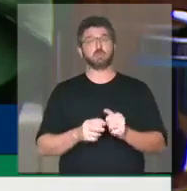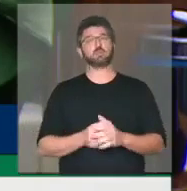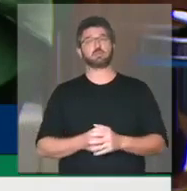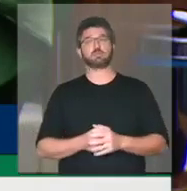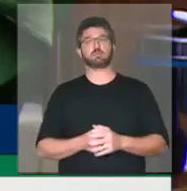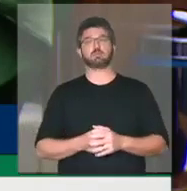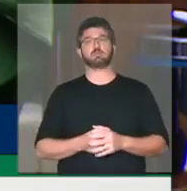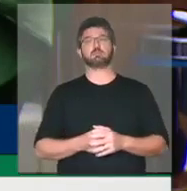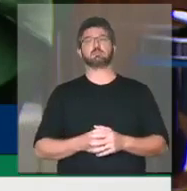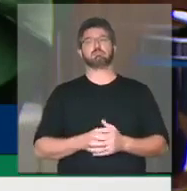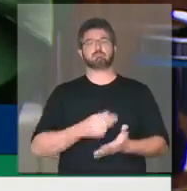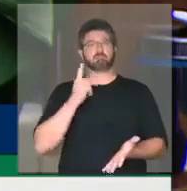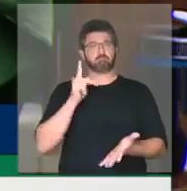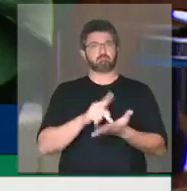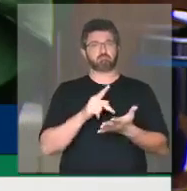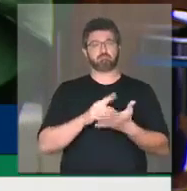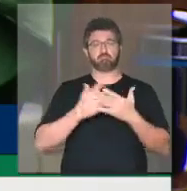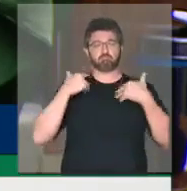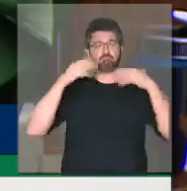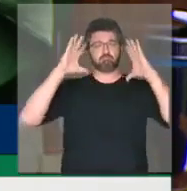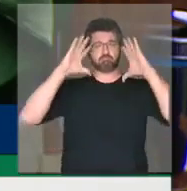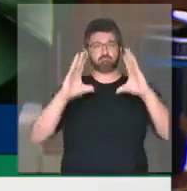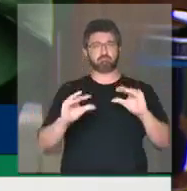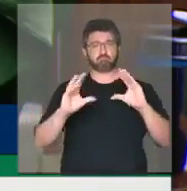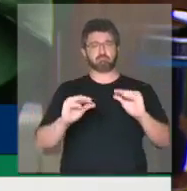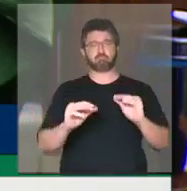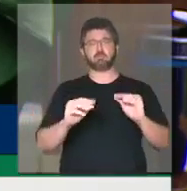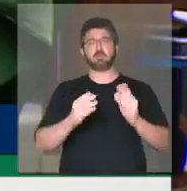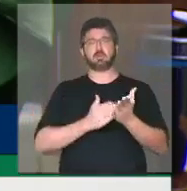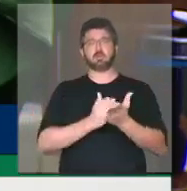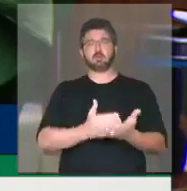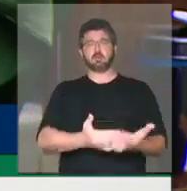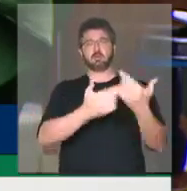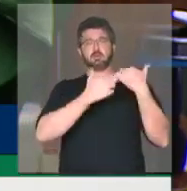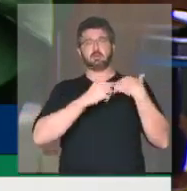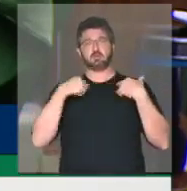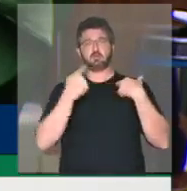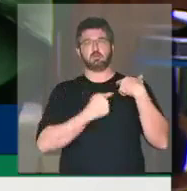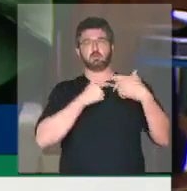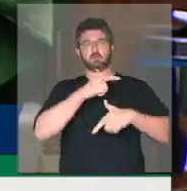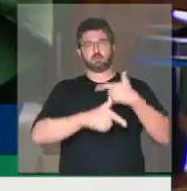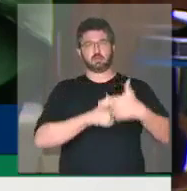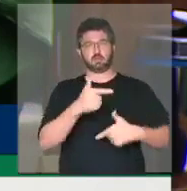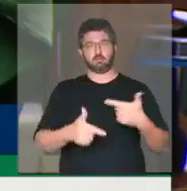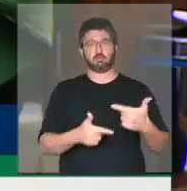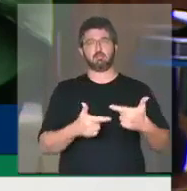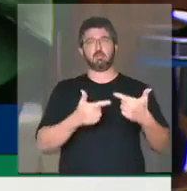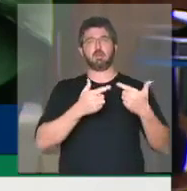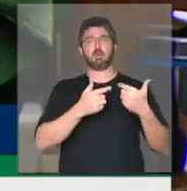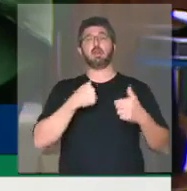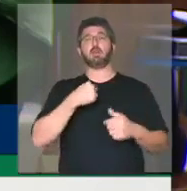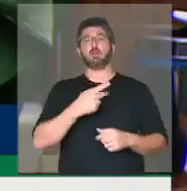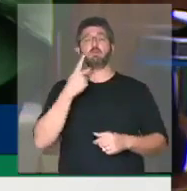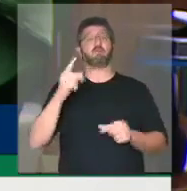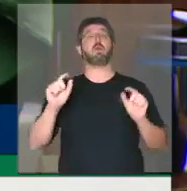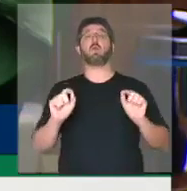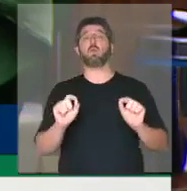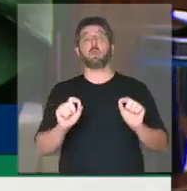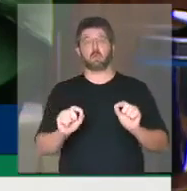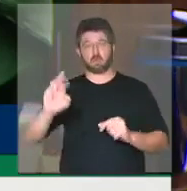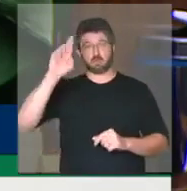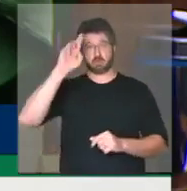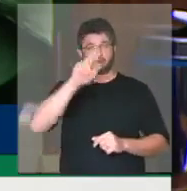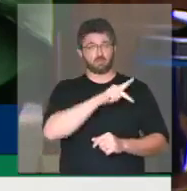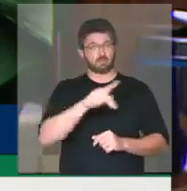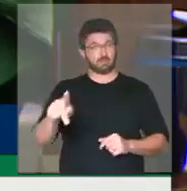muito, absolutamente tranquilo, de que cumprimos a nossa tarefa com rigor, eu quero dizer, senhor presidente, senhoras